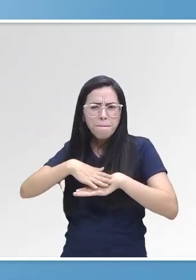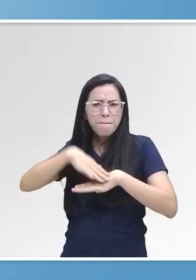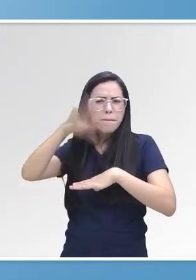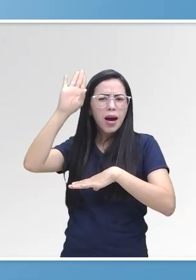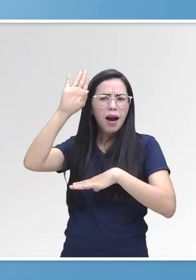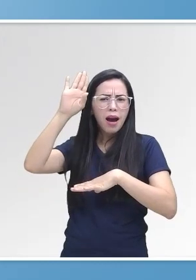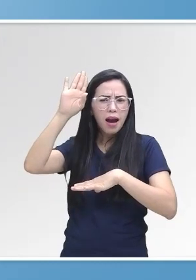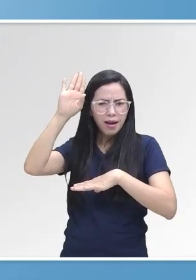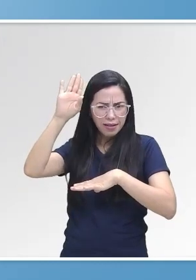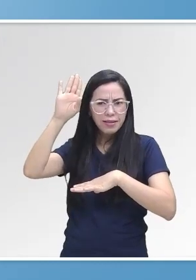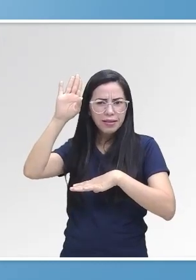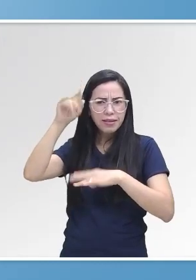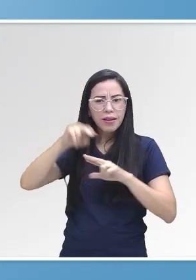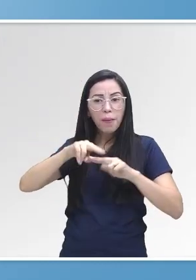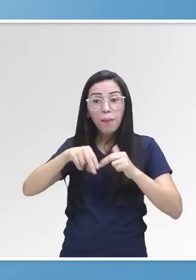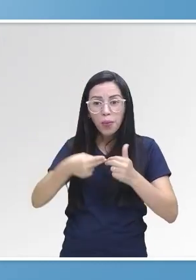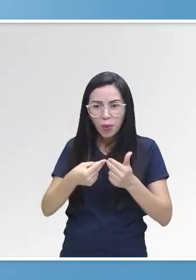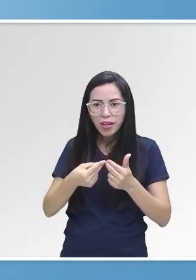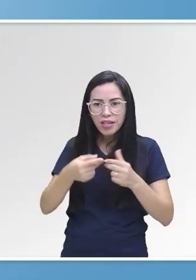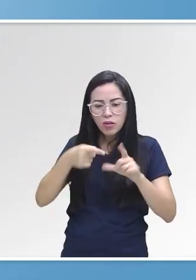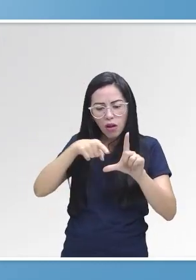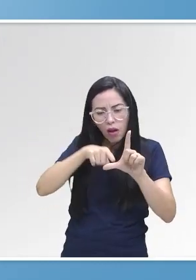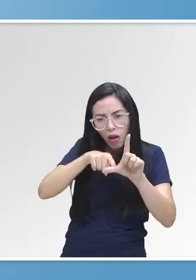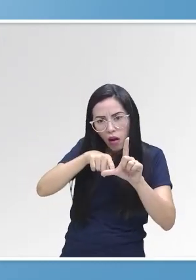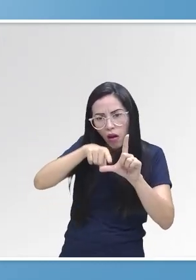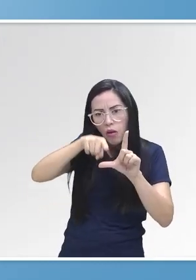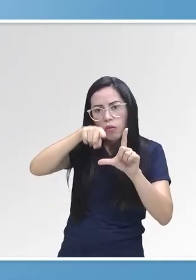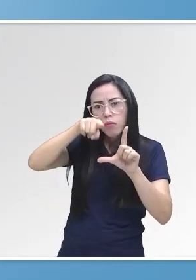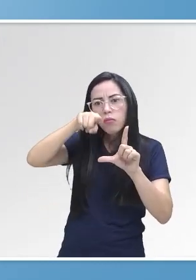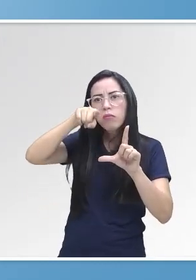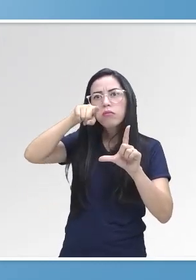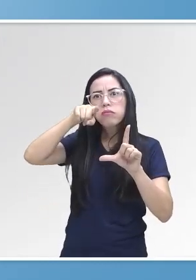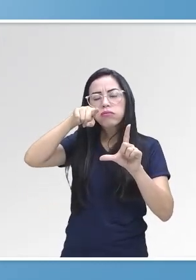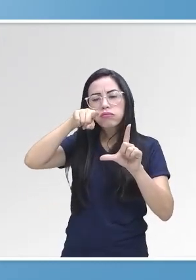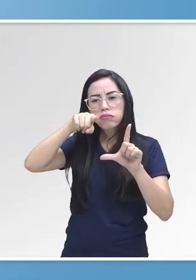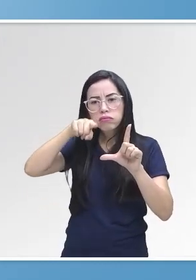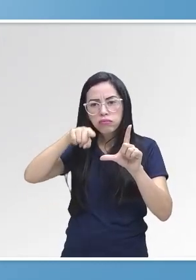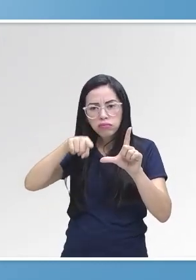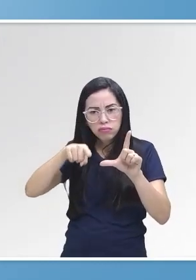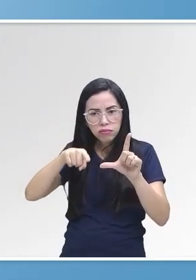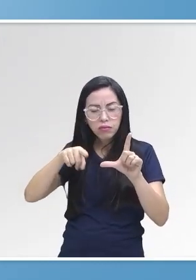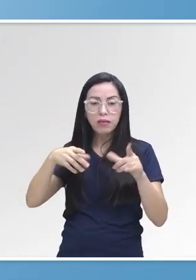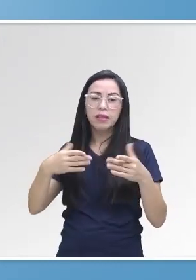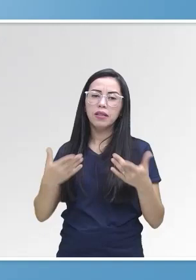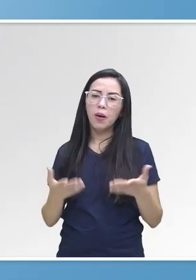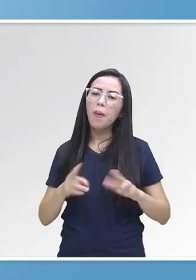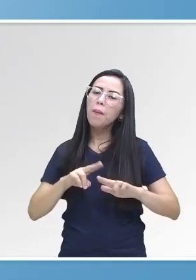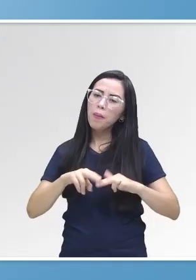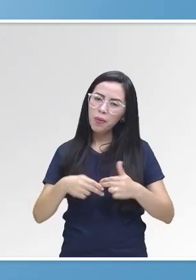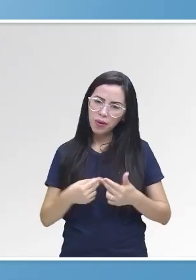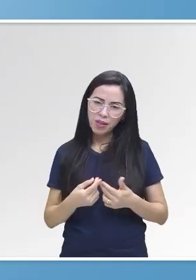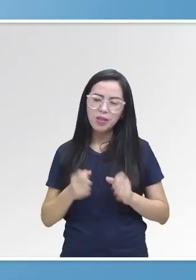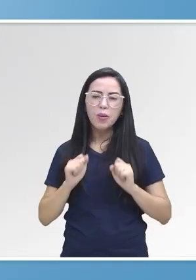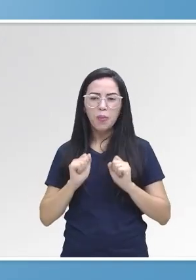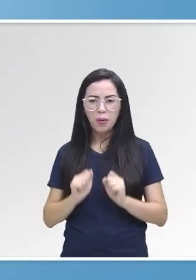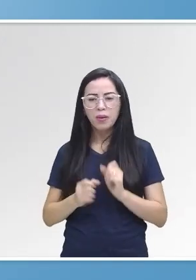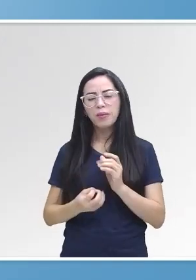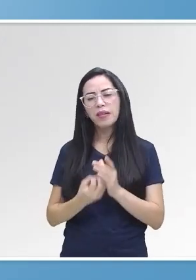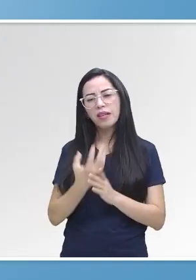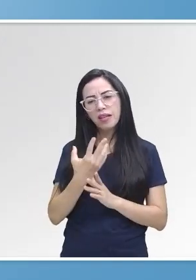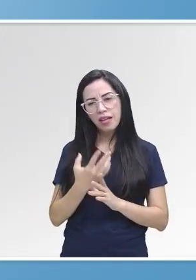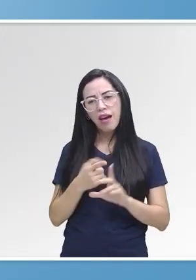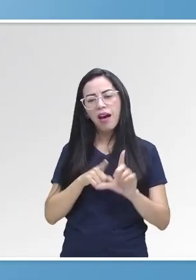mais lá em cima então daí a gente pode fazer vários e vários outros gráficos